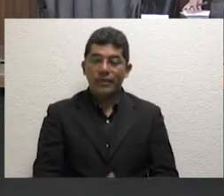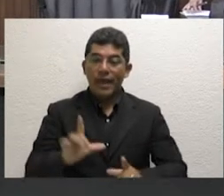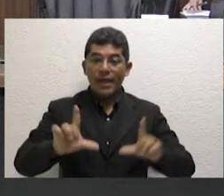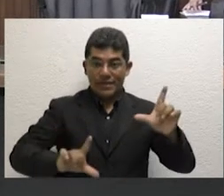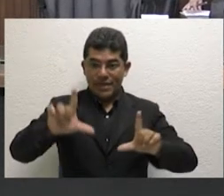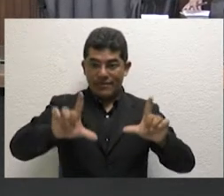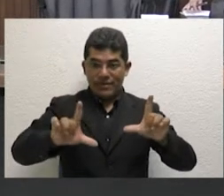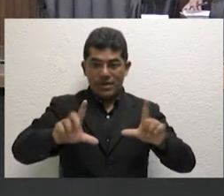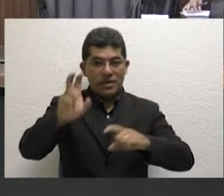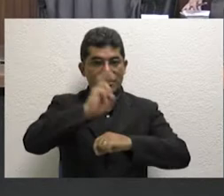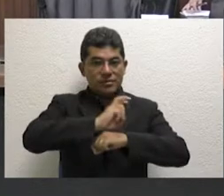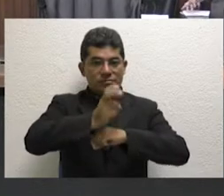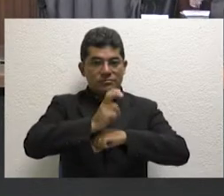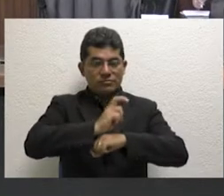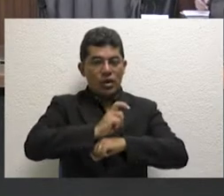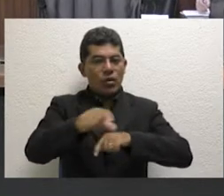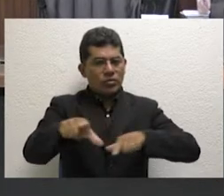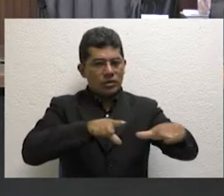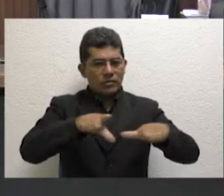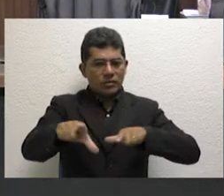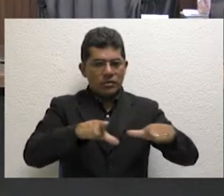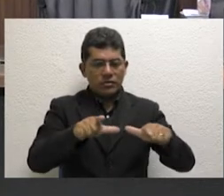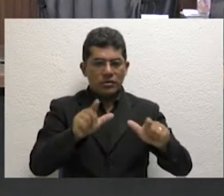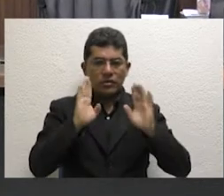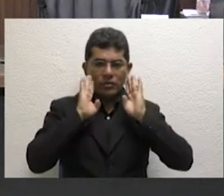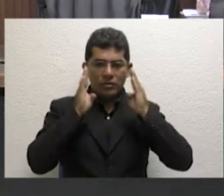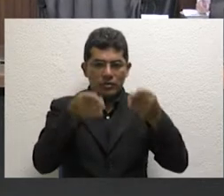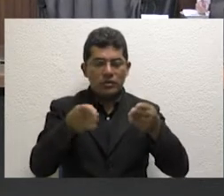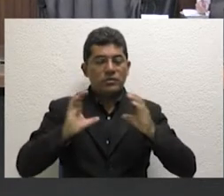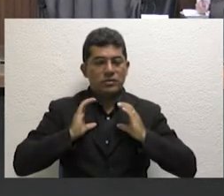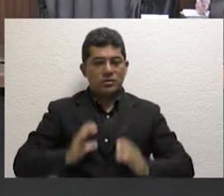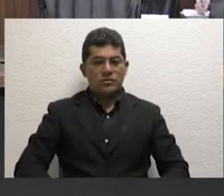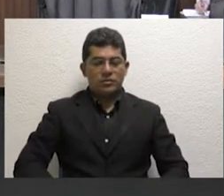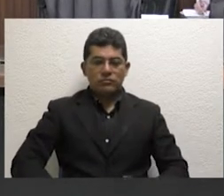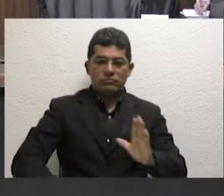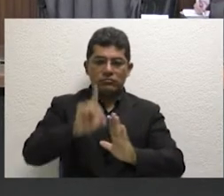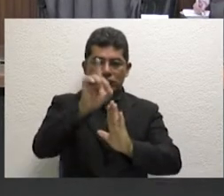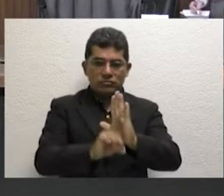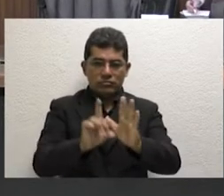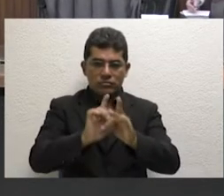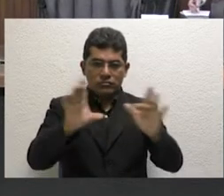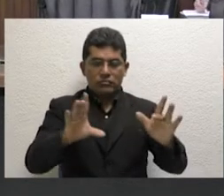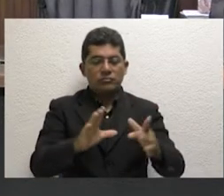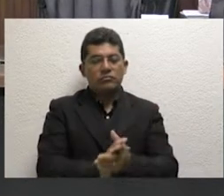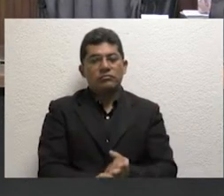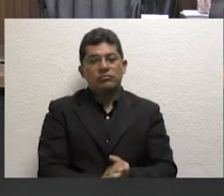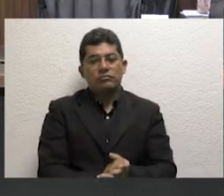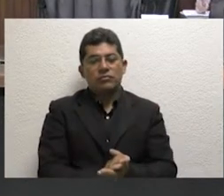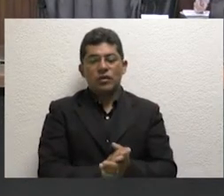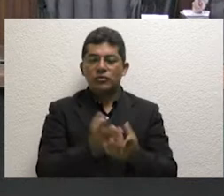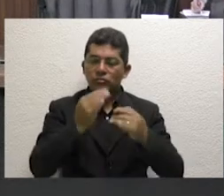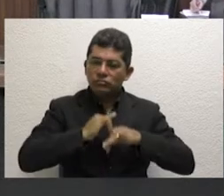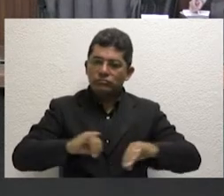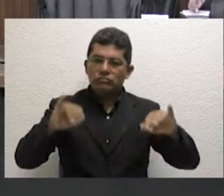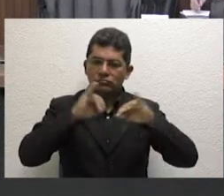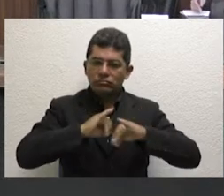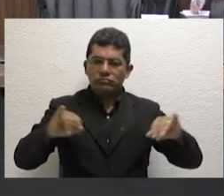Assembleia, o exercício da sua cidadania na democracia, na arte de informar.